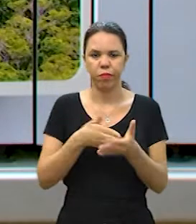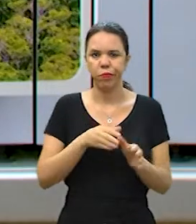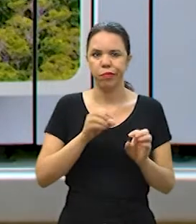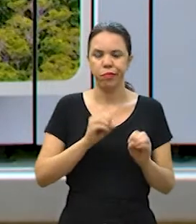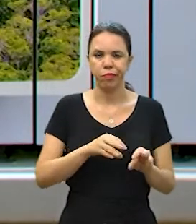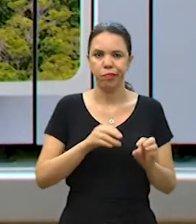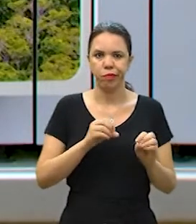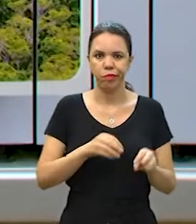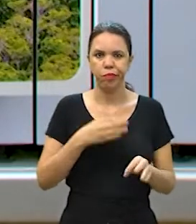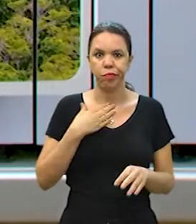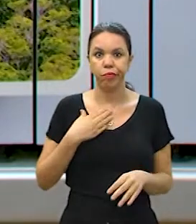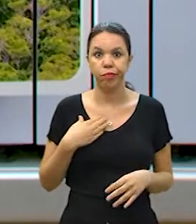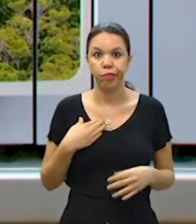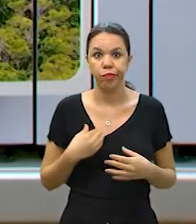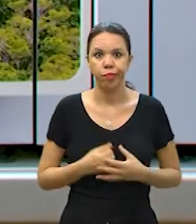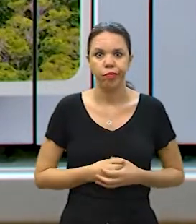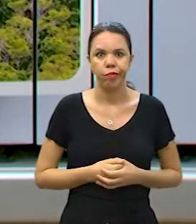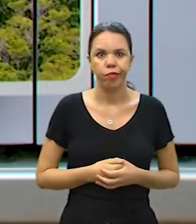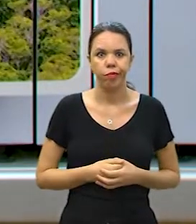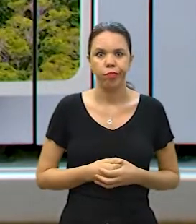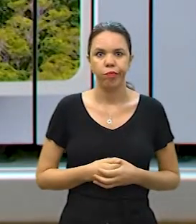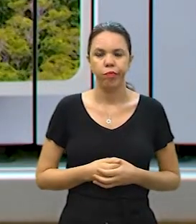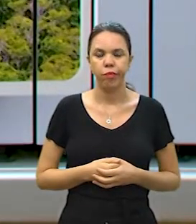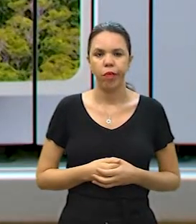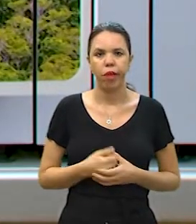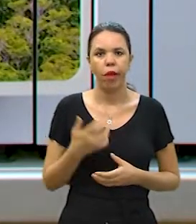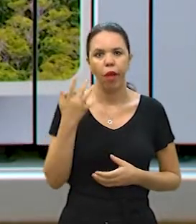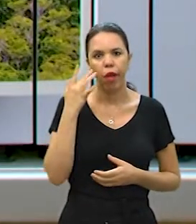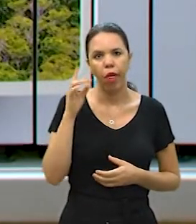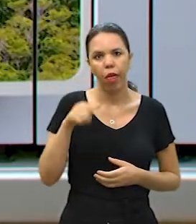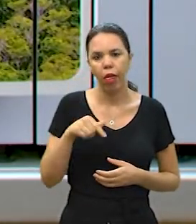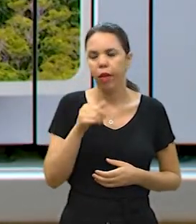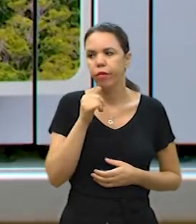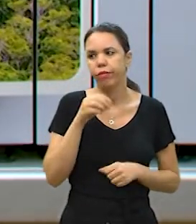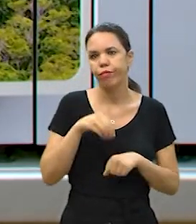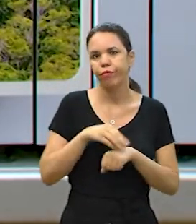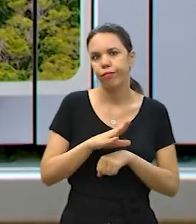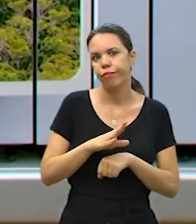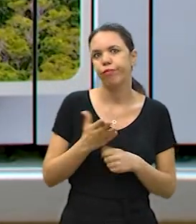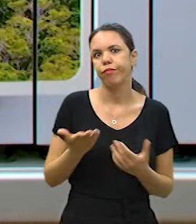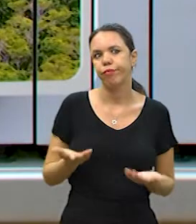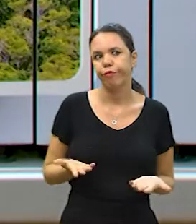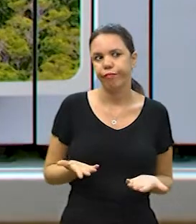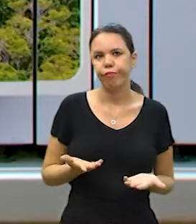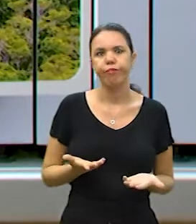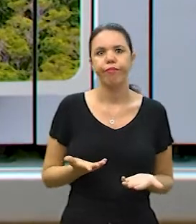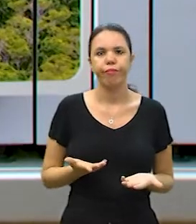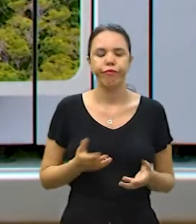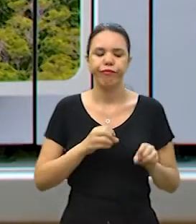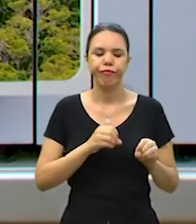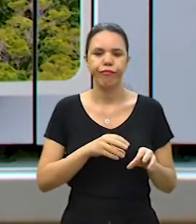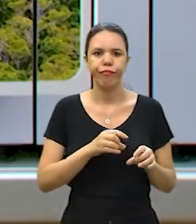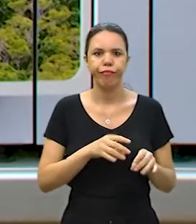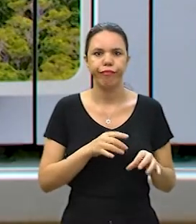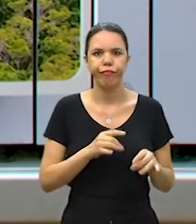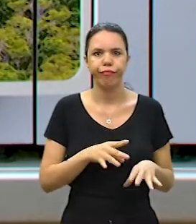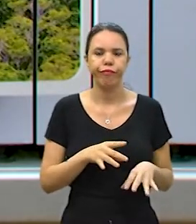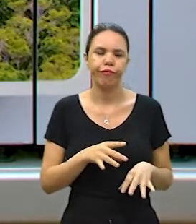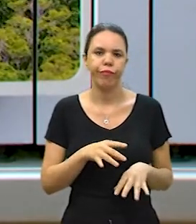atrapalham a educação, né, remetendo assim a aspectos de uma